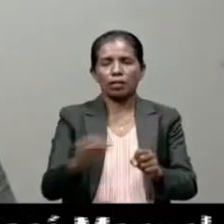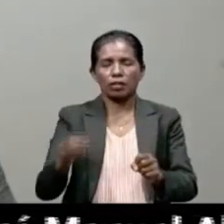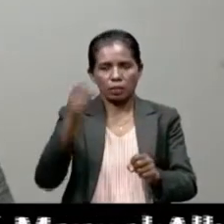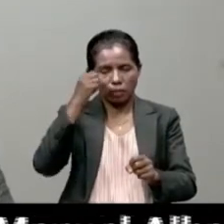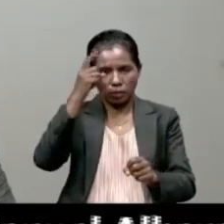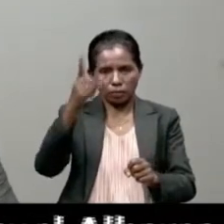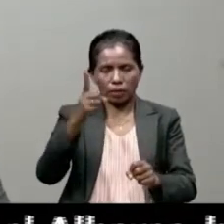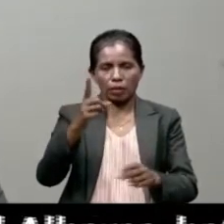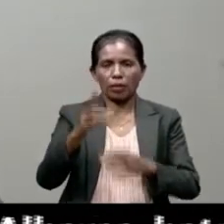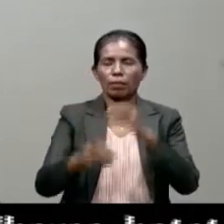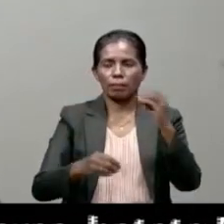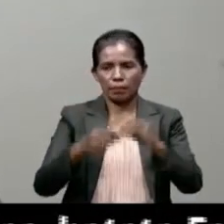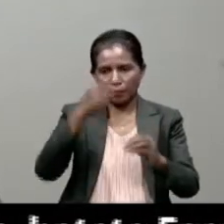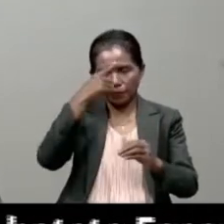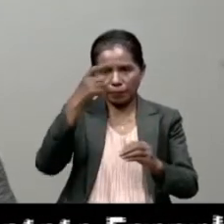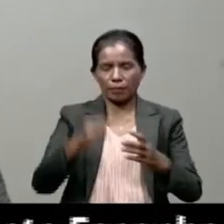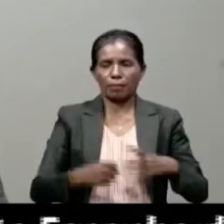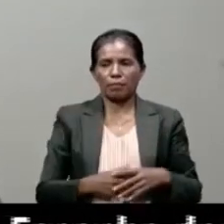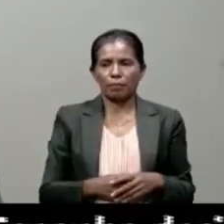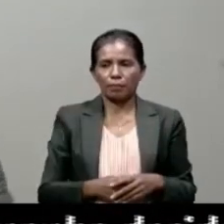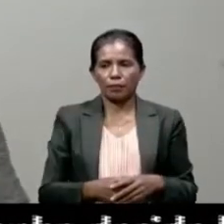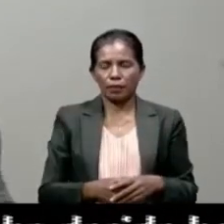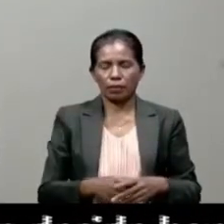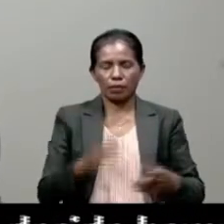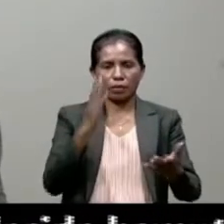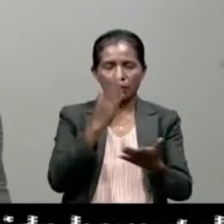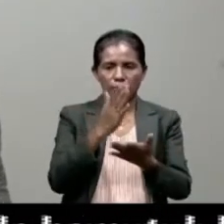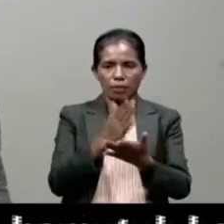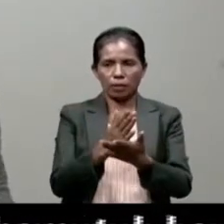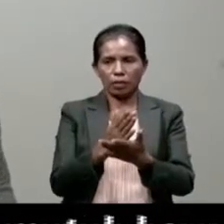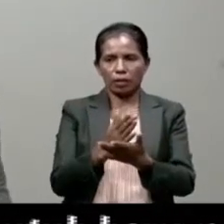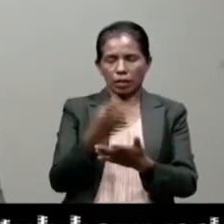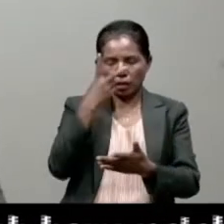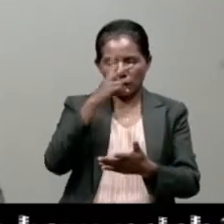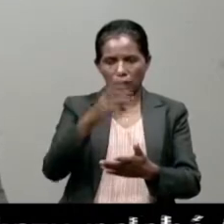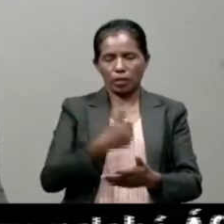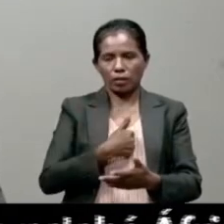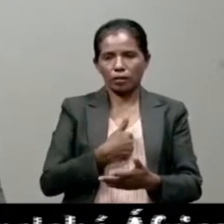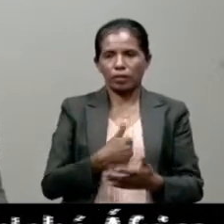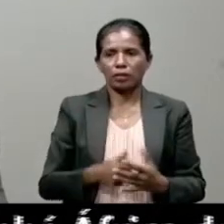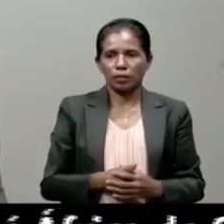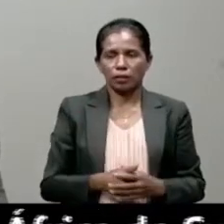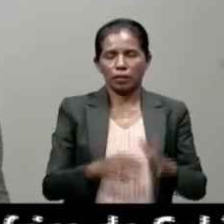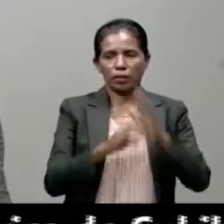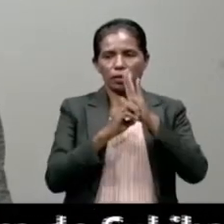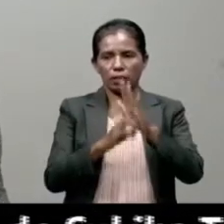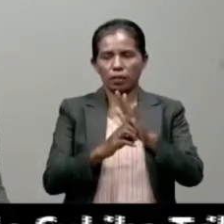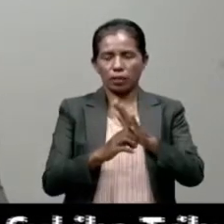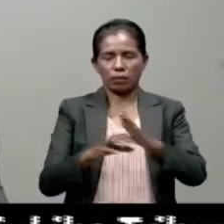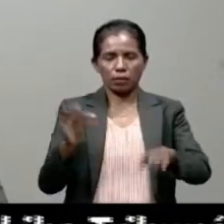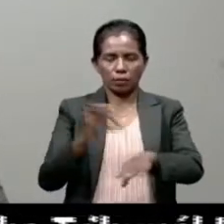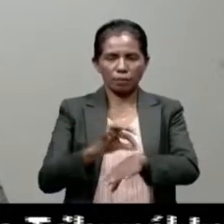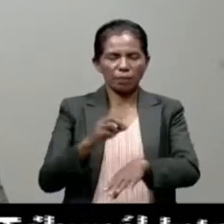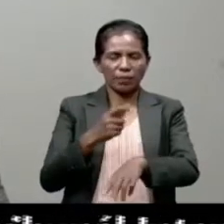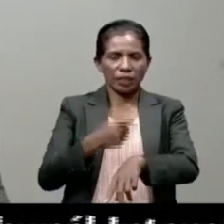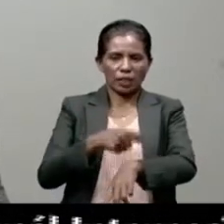comprende tamba hodi evita ka hodi kontrola nini an por exemplo ane san tato karik